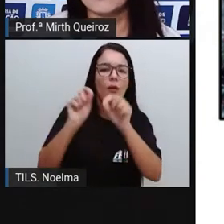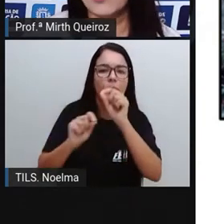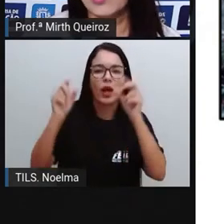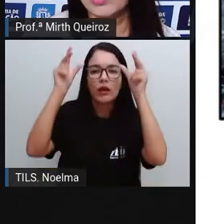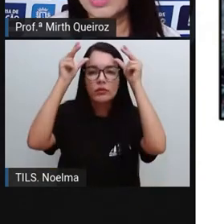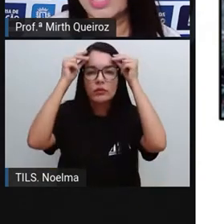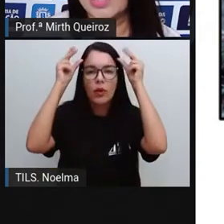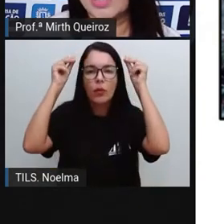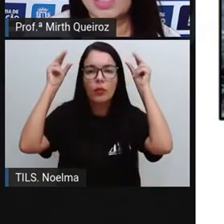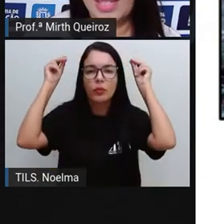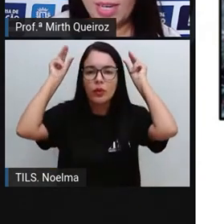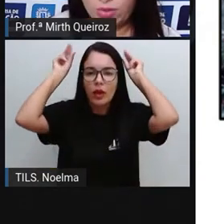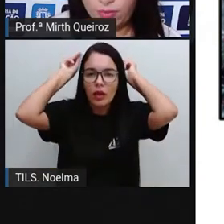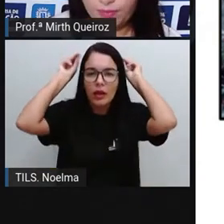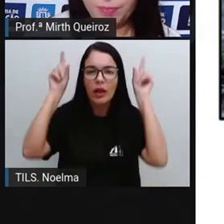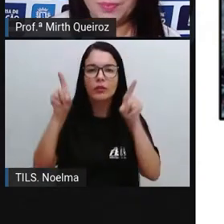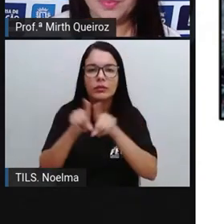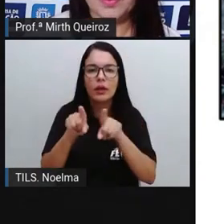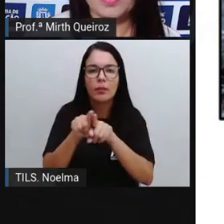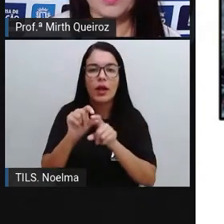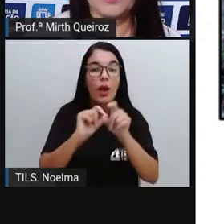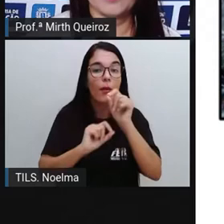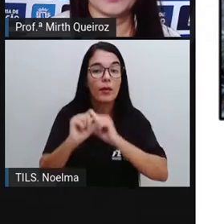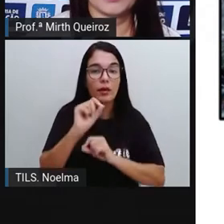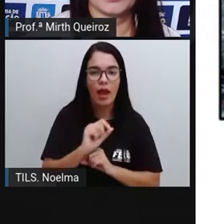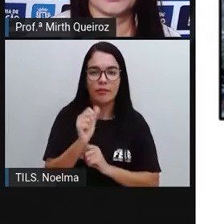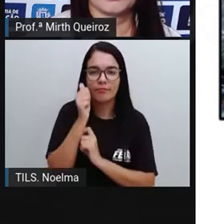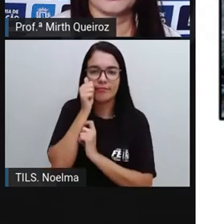às musas, certo?